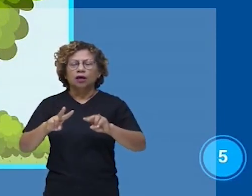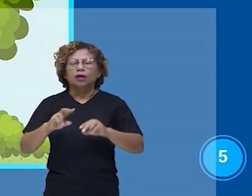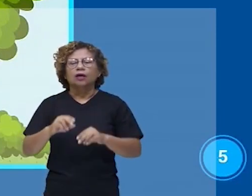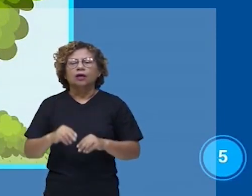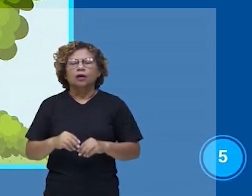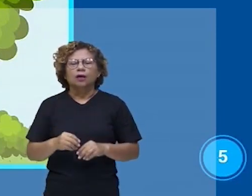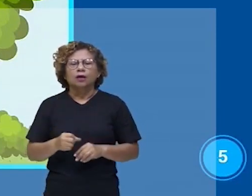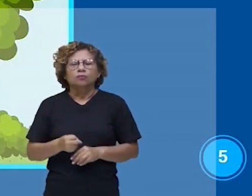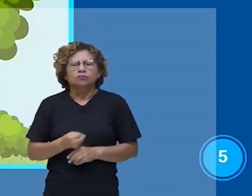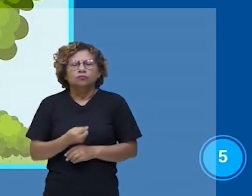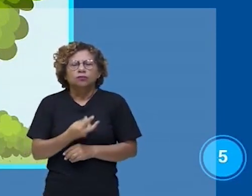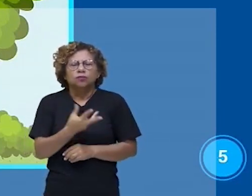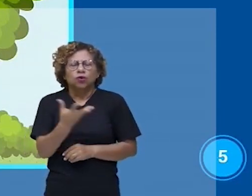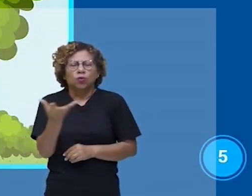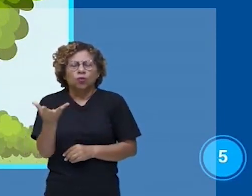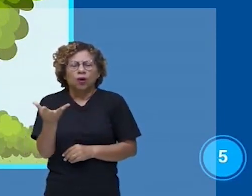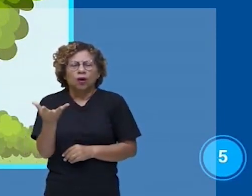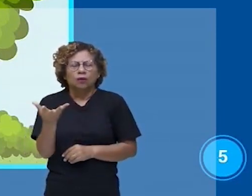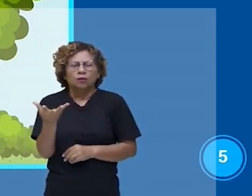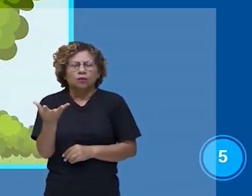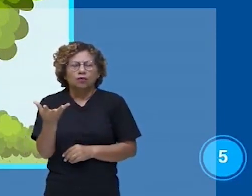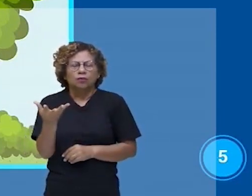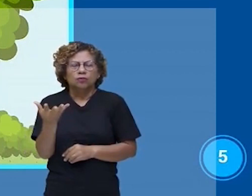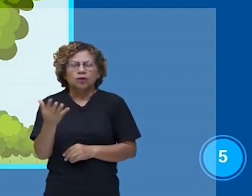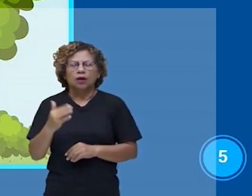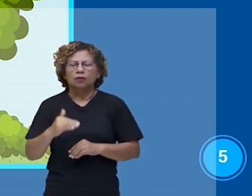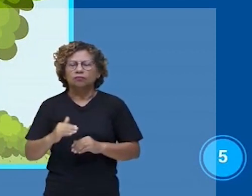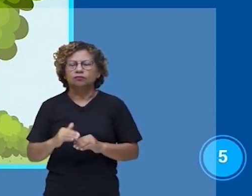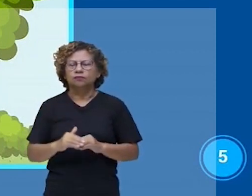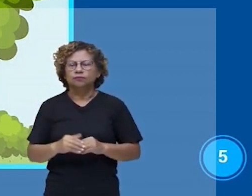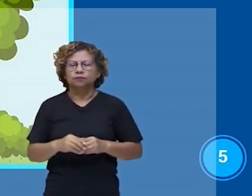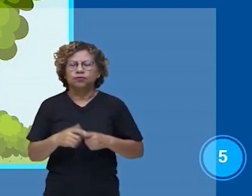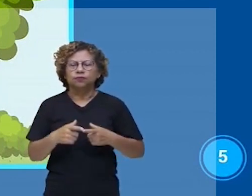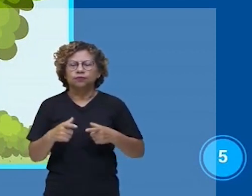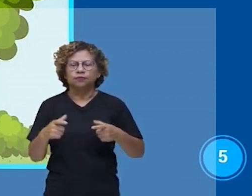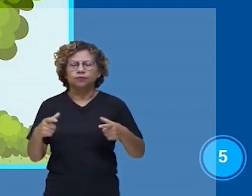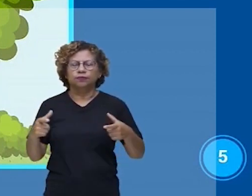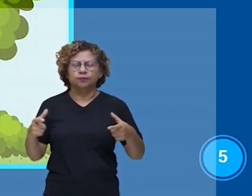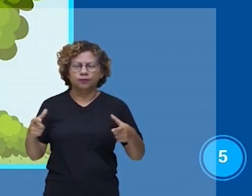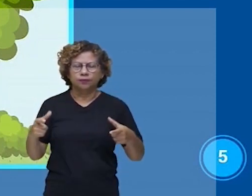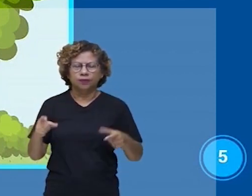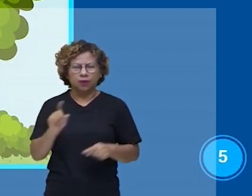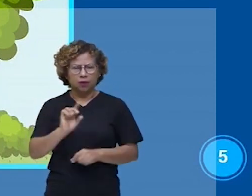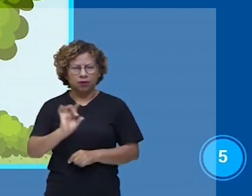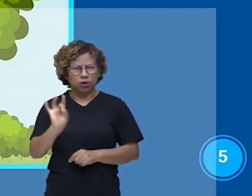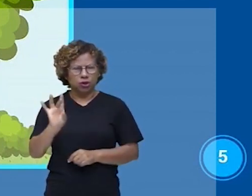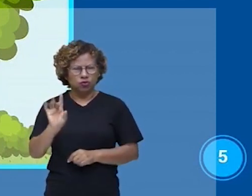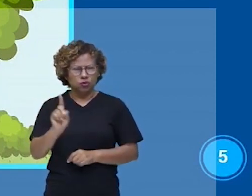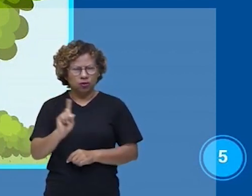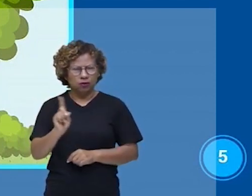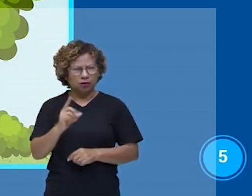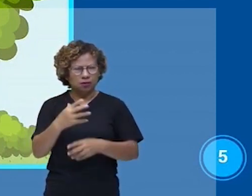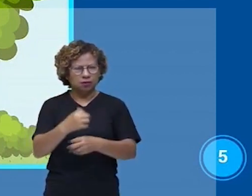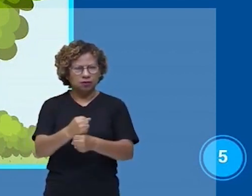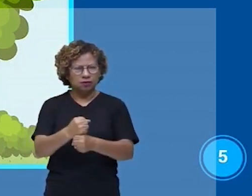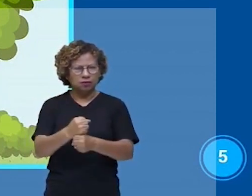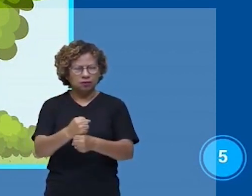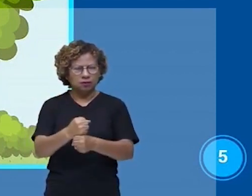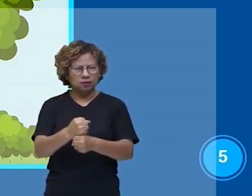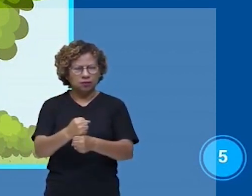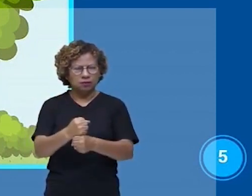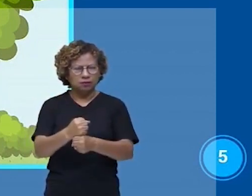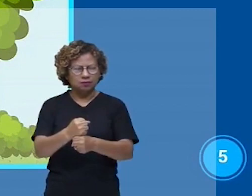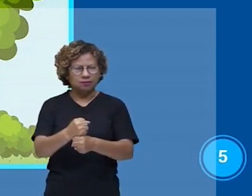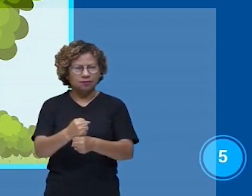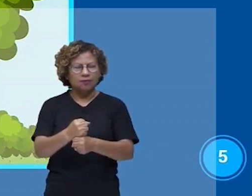Então, nesse caso, o aumentar, ele não está relacionado apenas com a operação de soma, no qual nós dizemos que nós